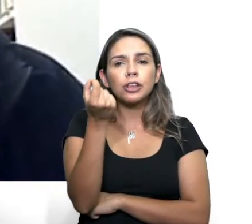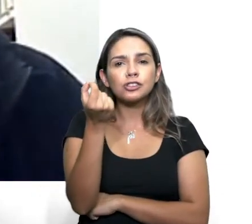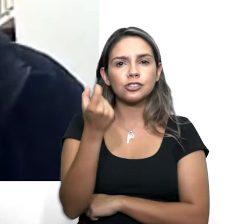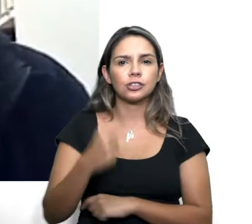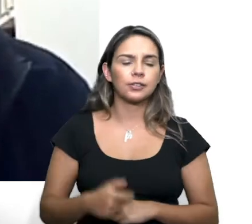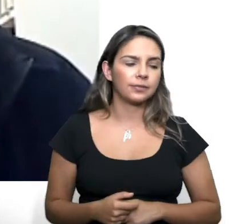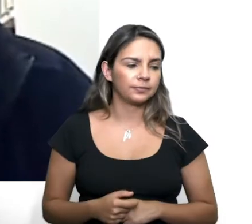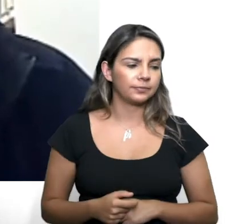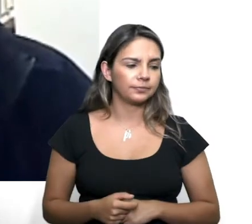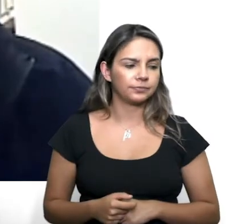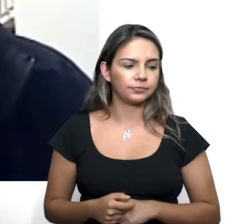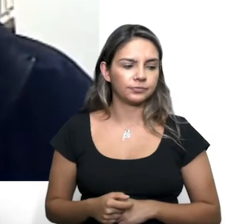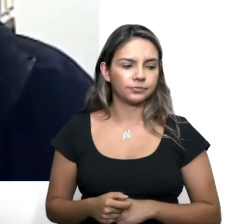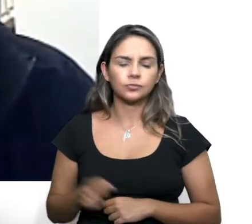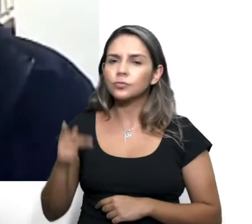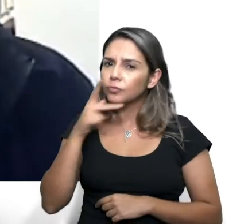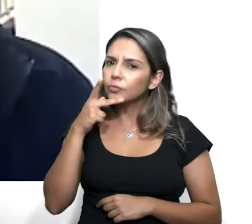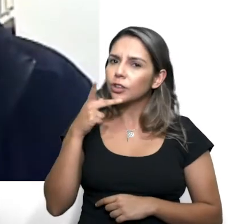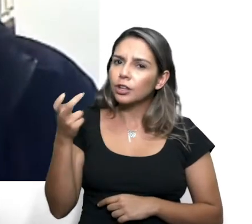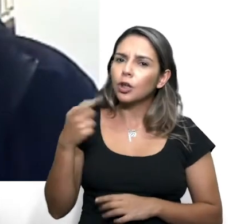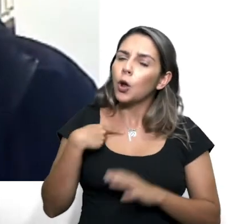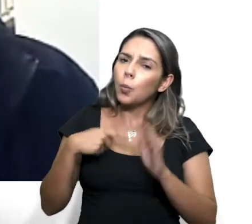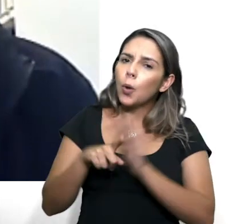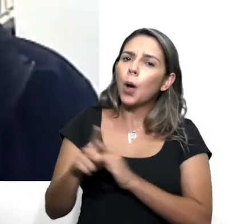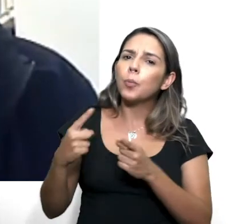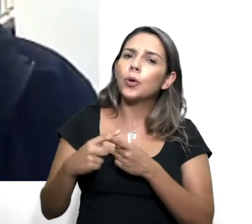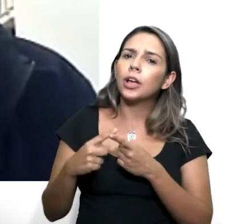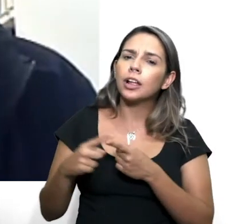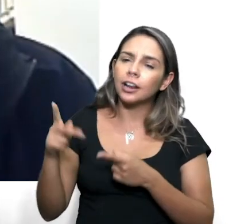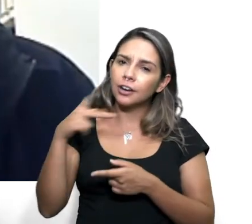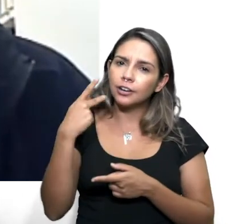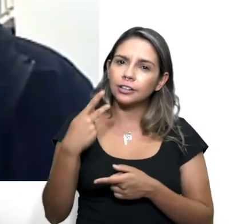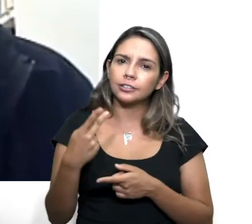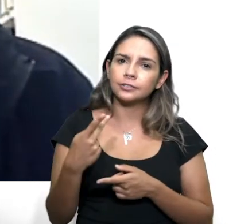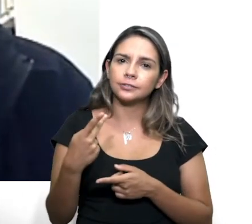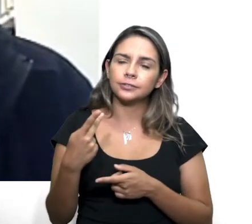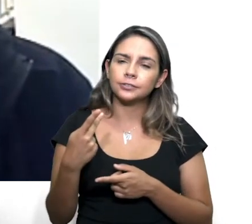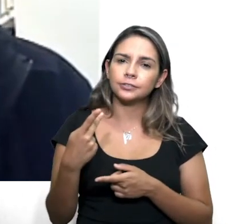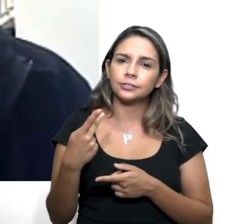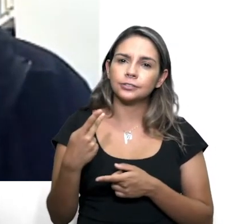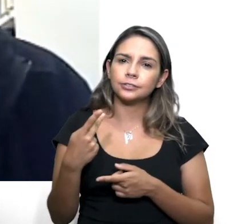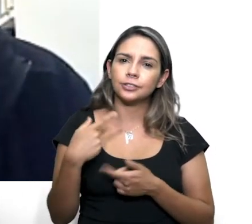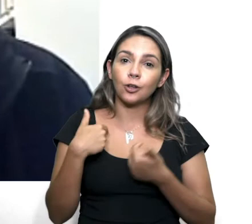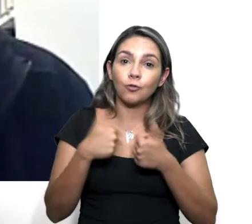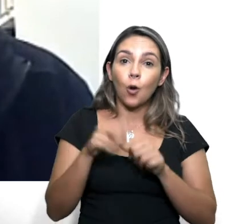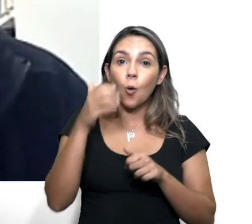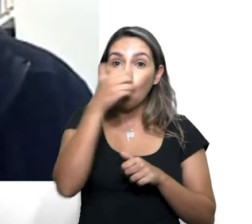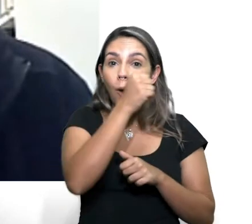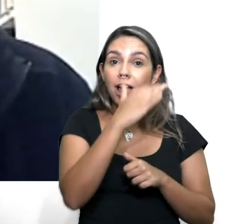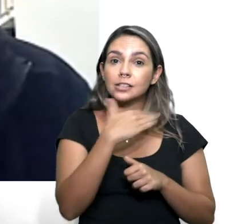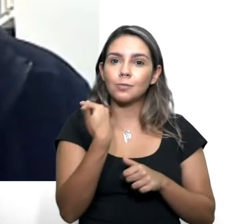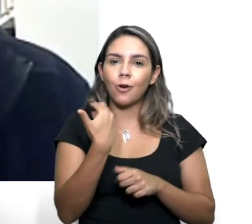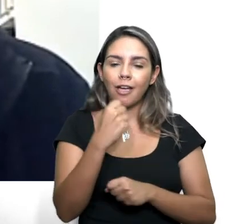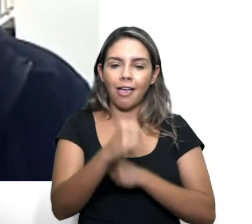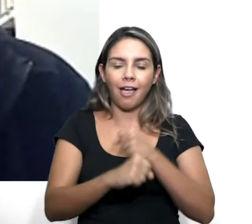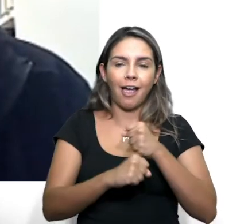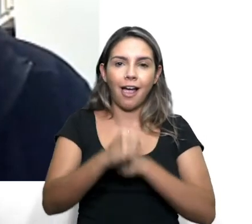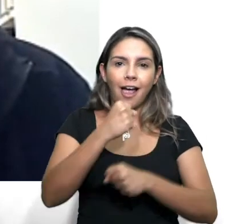perguntei-lhe, quer dizer porquê? E ela disse, eu estive a morrer no ano passado